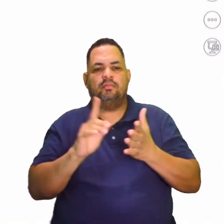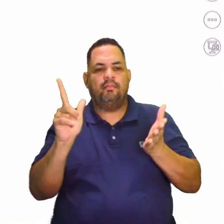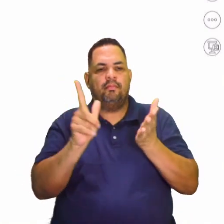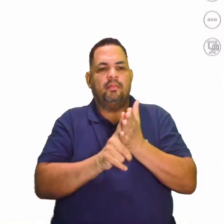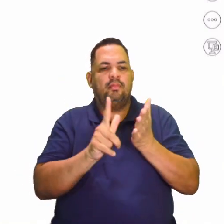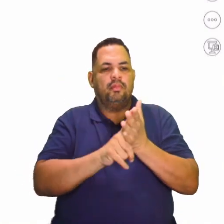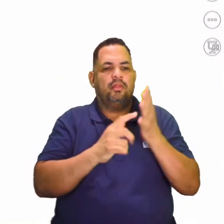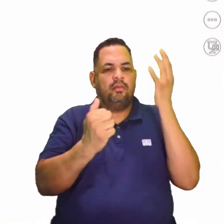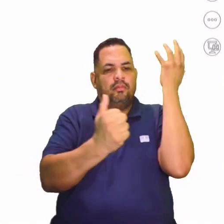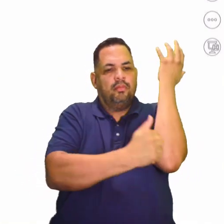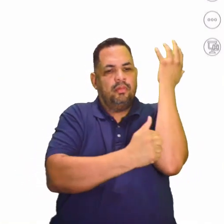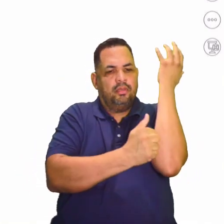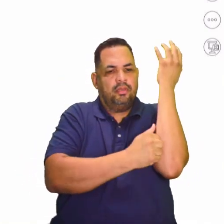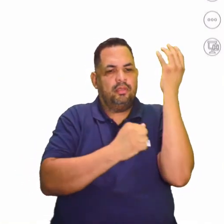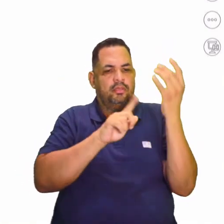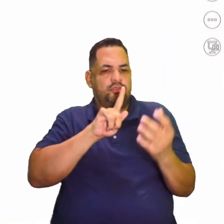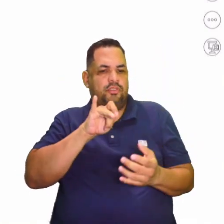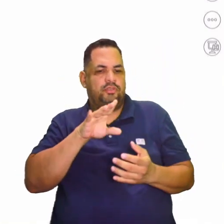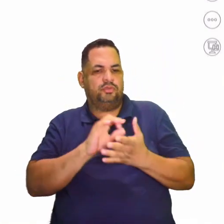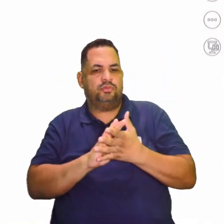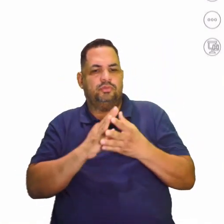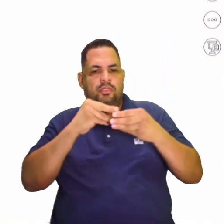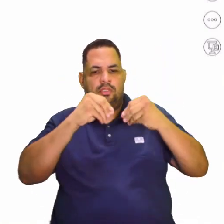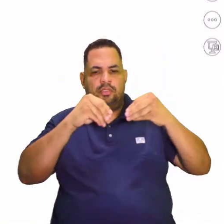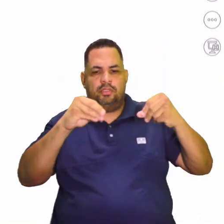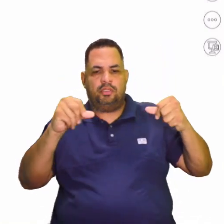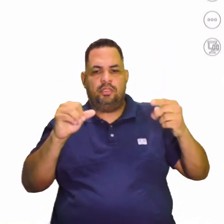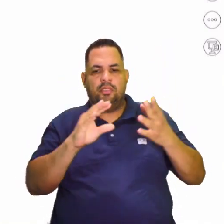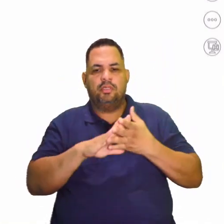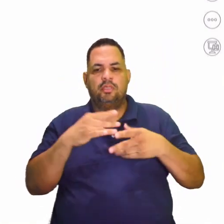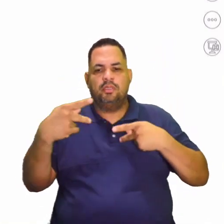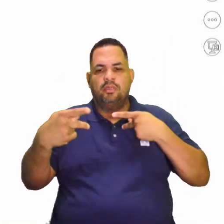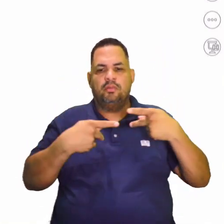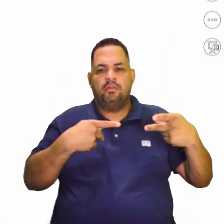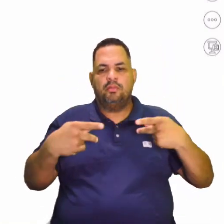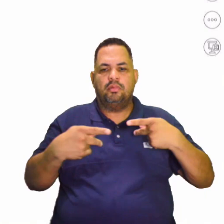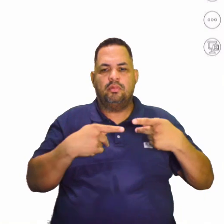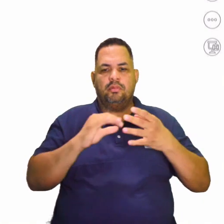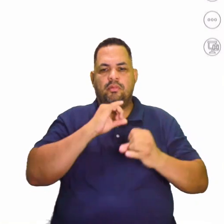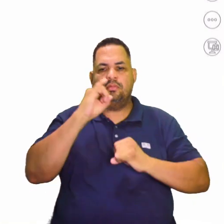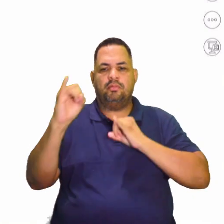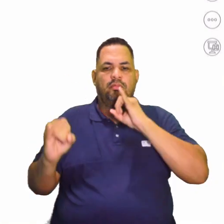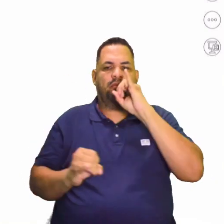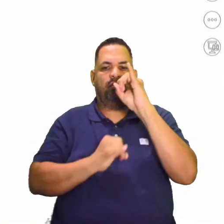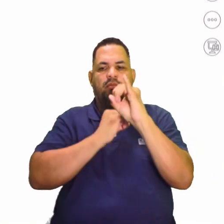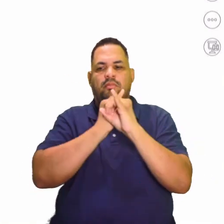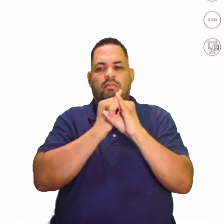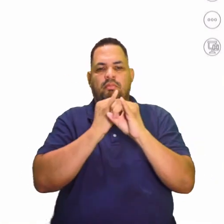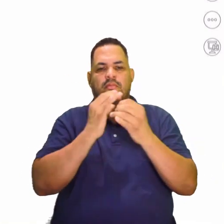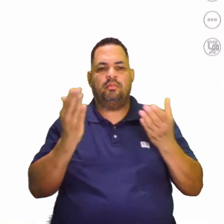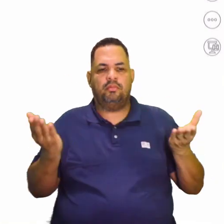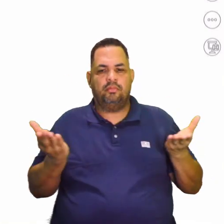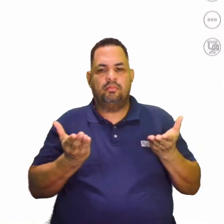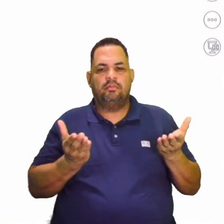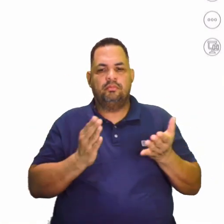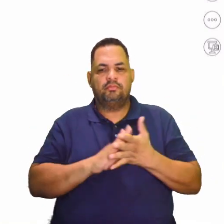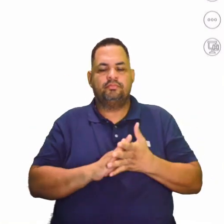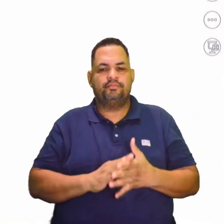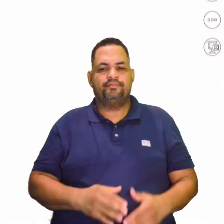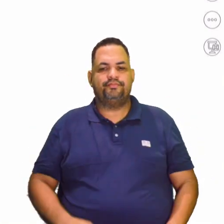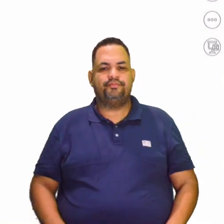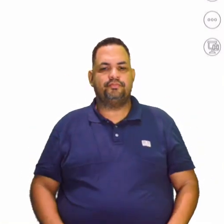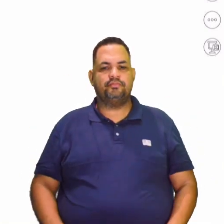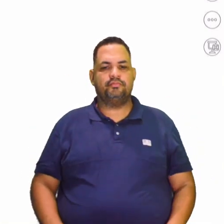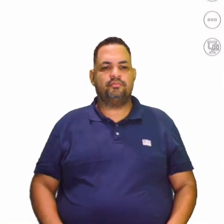exemplo, papel, madeira, gesso, argila e muitos outros materiais. E atualmente, a informática,